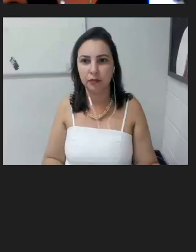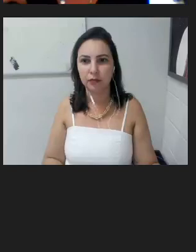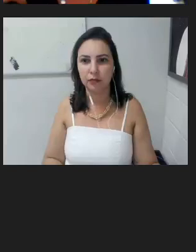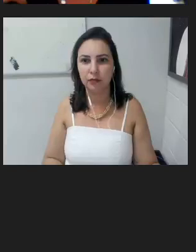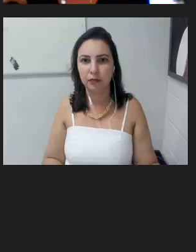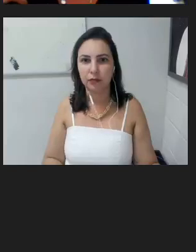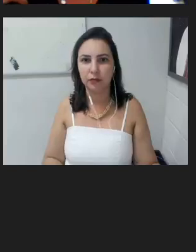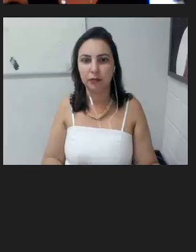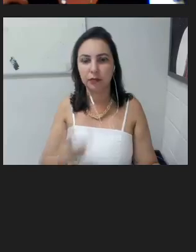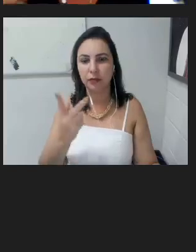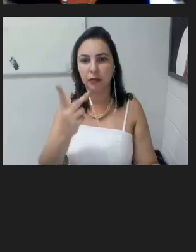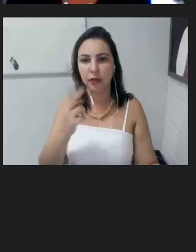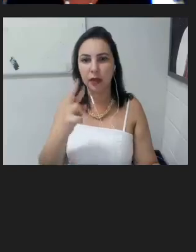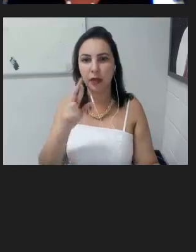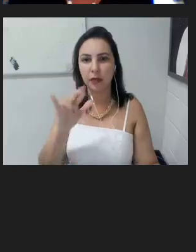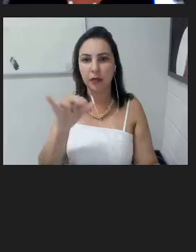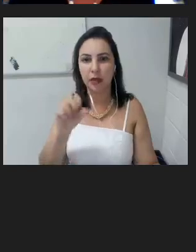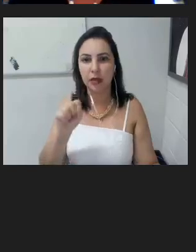Priscila?